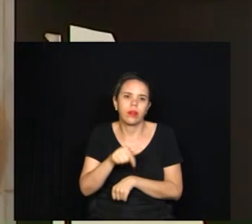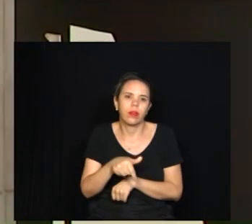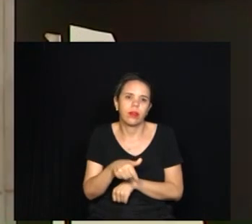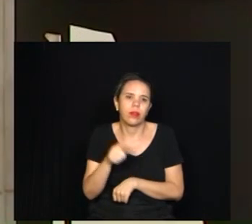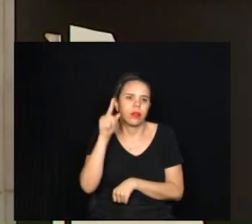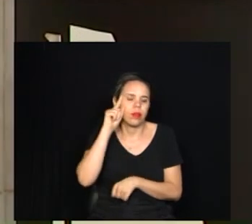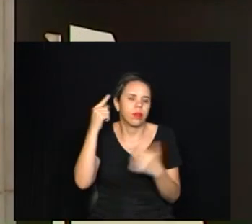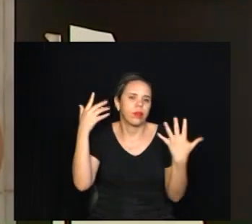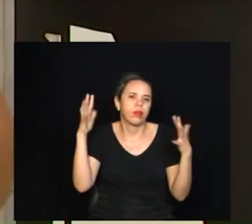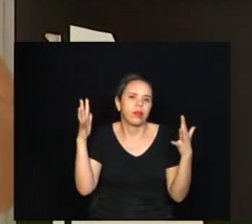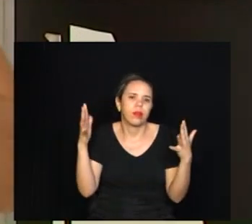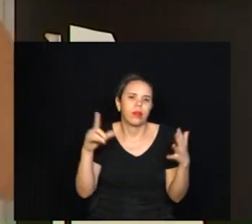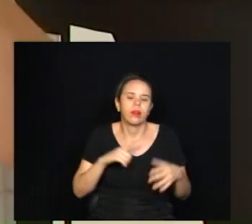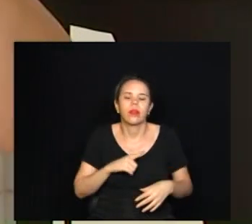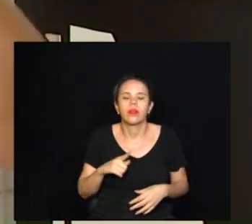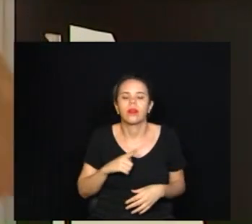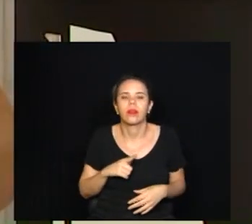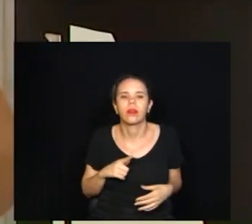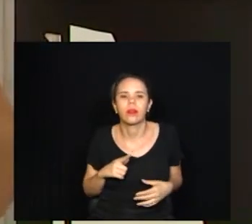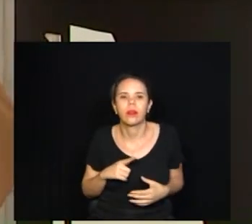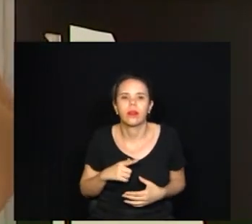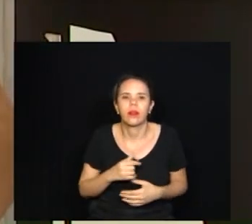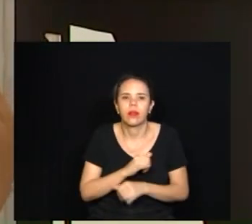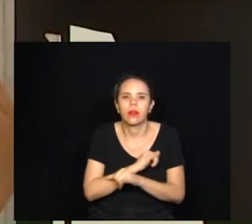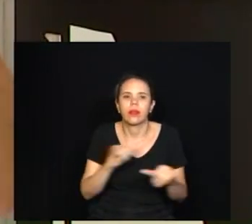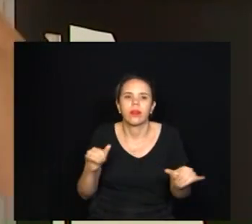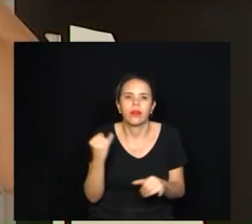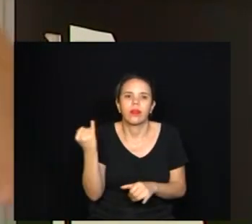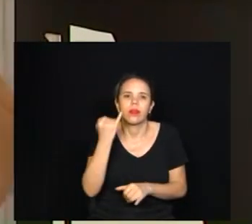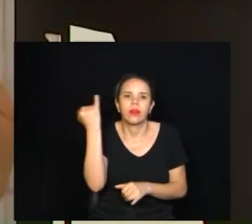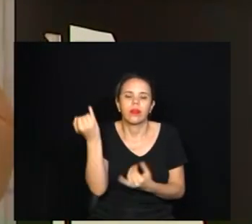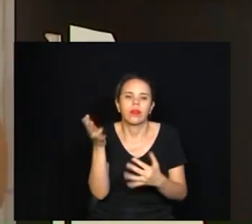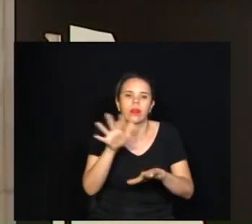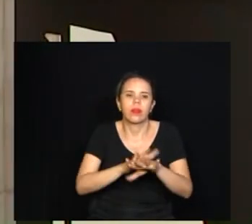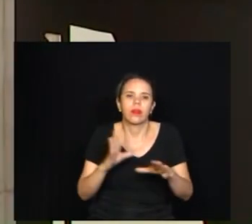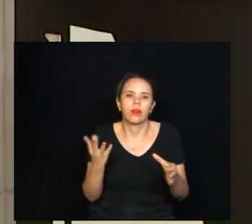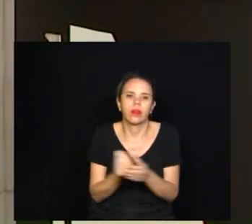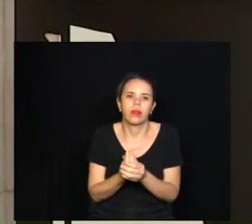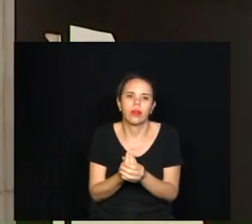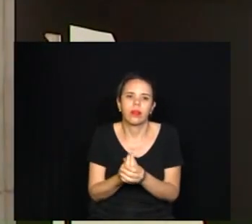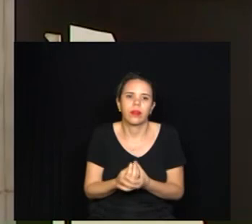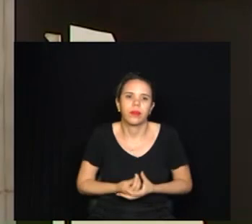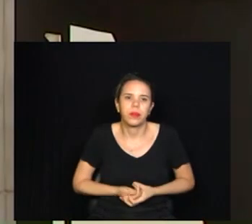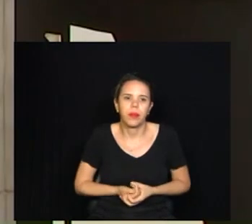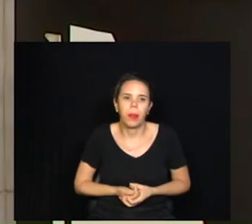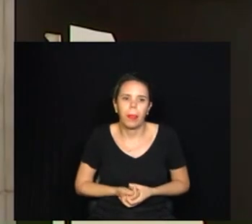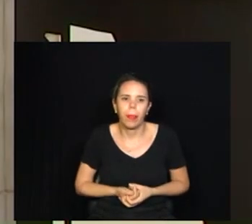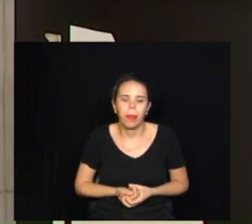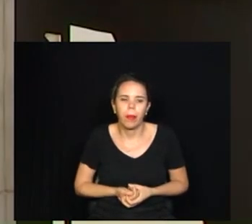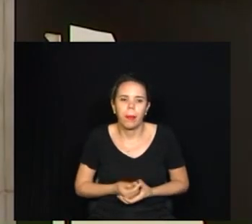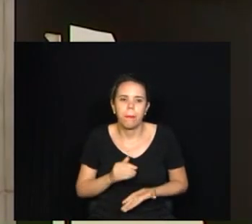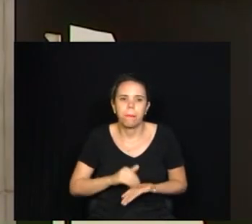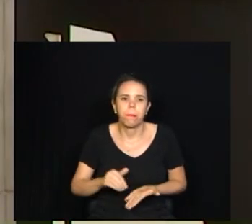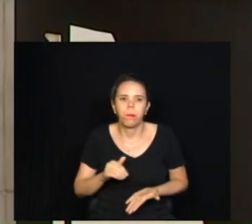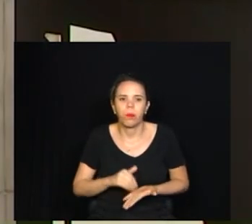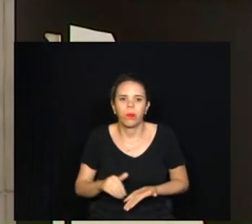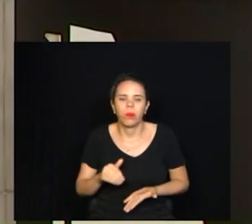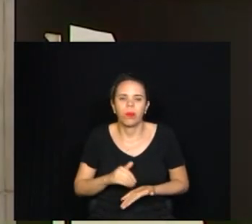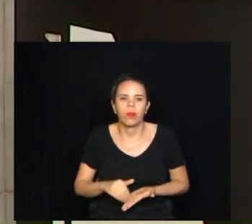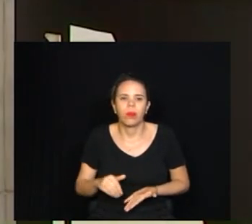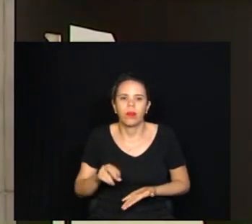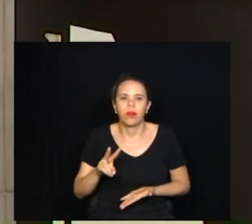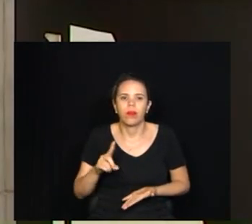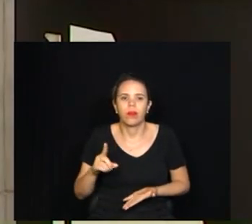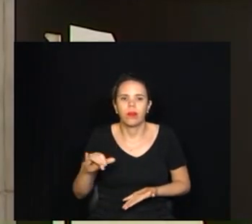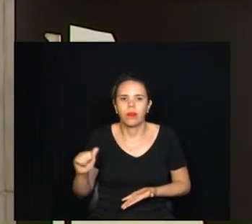data comemorativa que tivemos para ressaltar a importância da inclusão em todos os sentidos. Bom, secretária